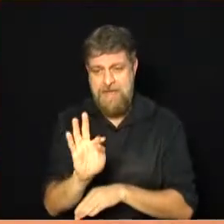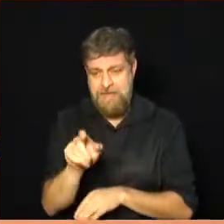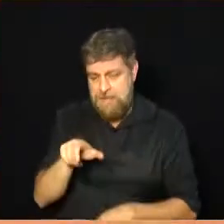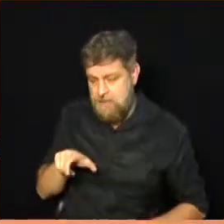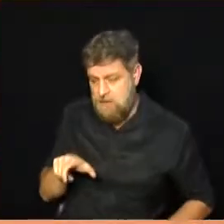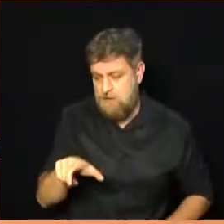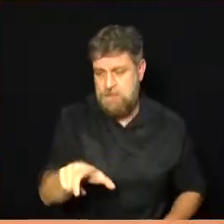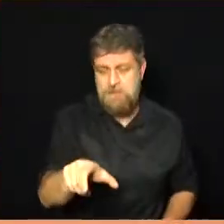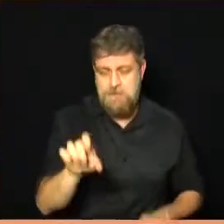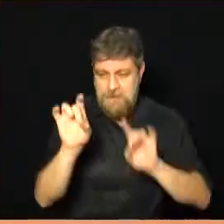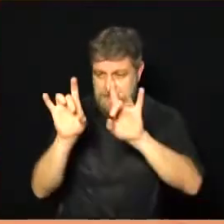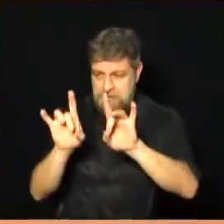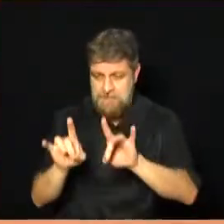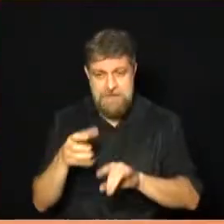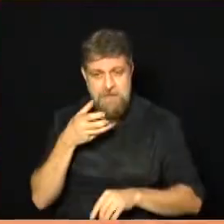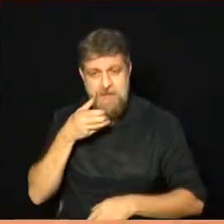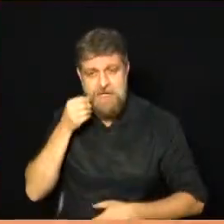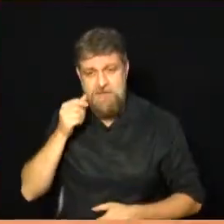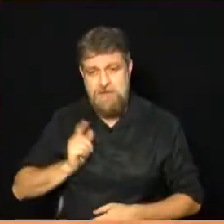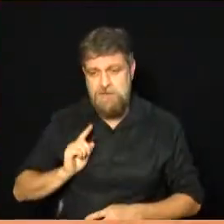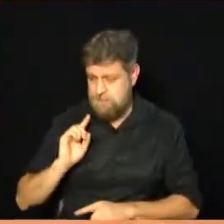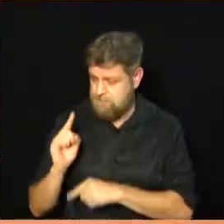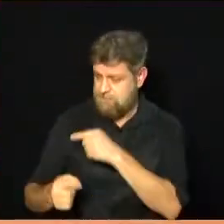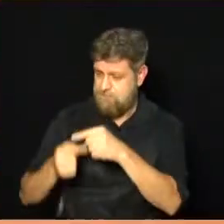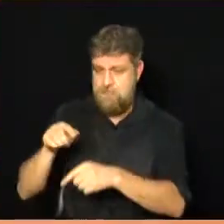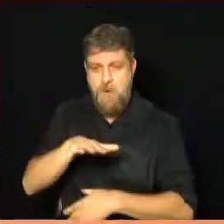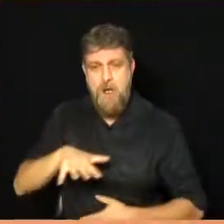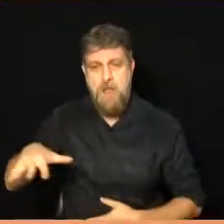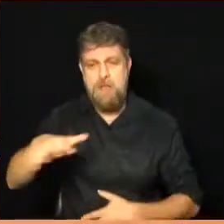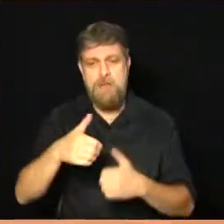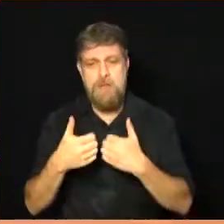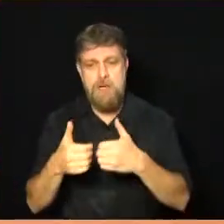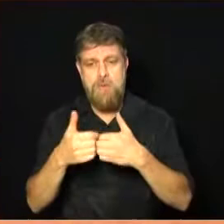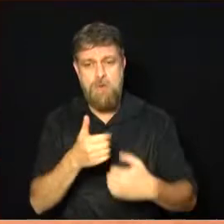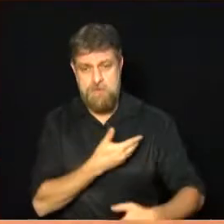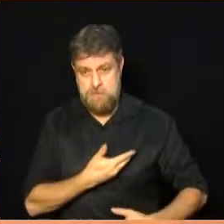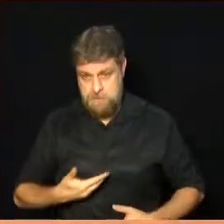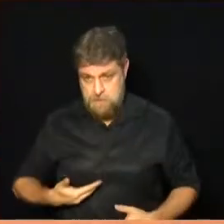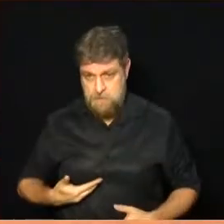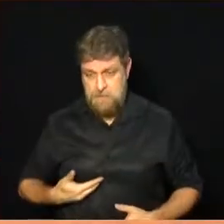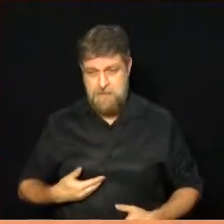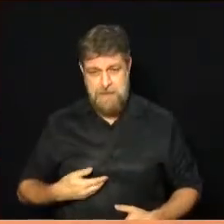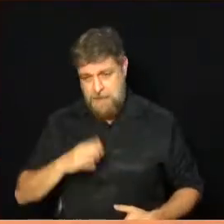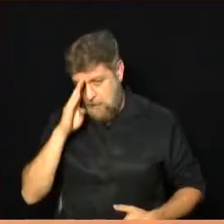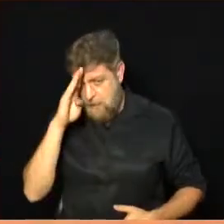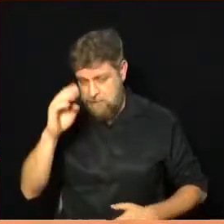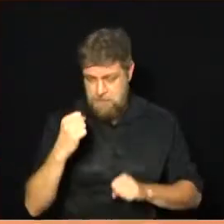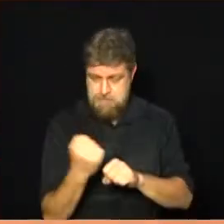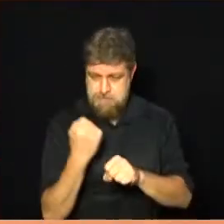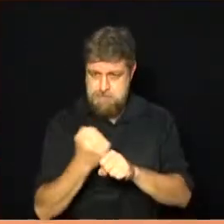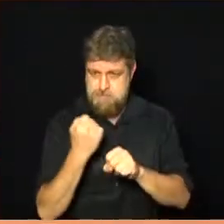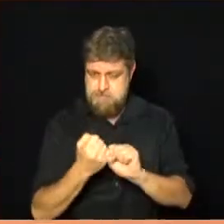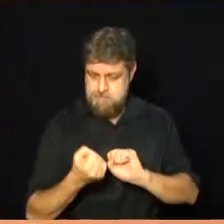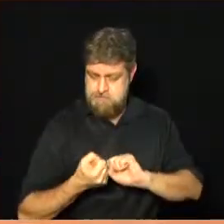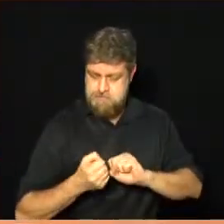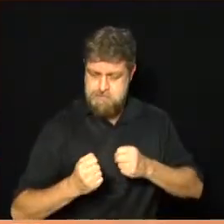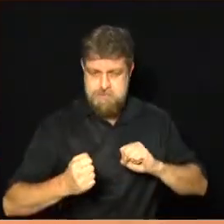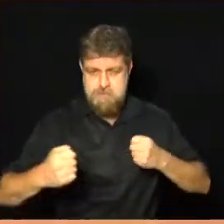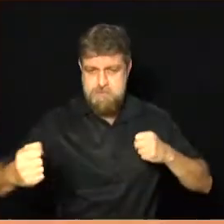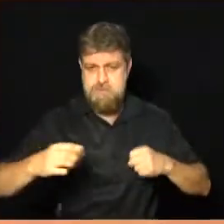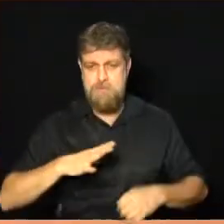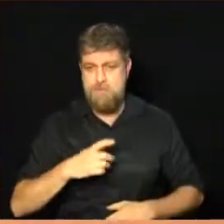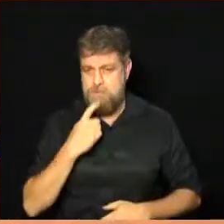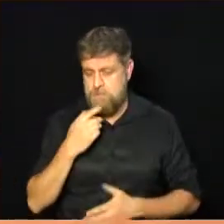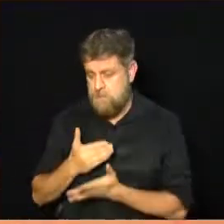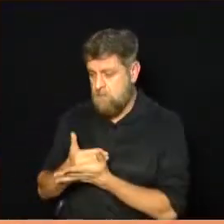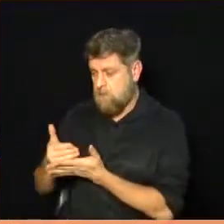no serviço de transporte coletivo. A maior obra de mobilidade urbana realizada no município, iniciada